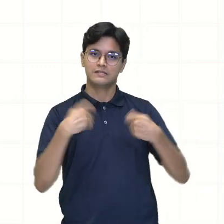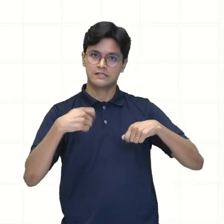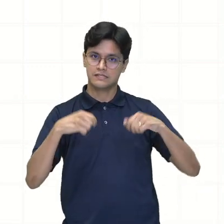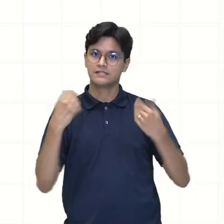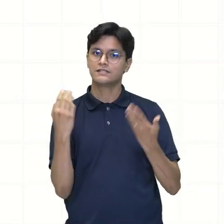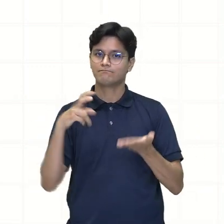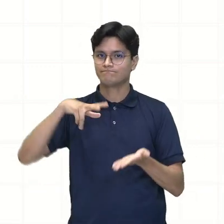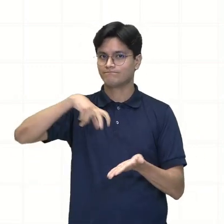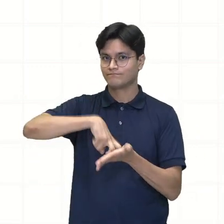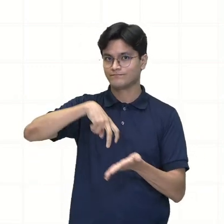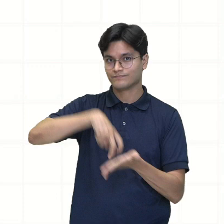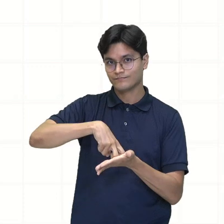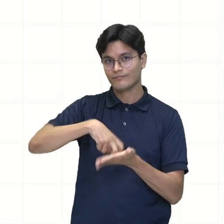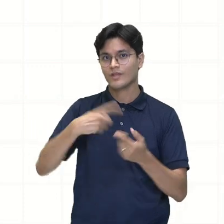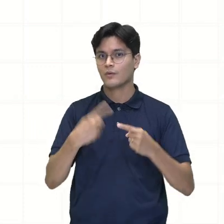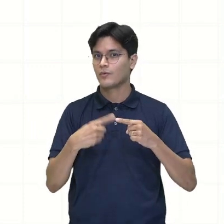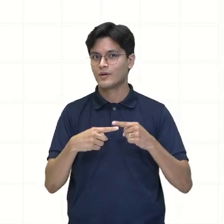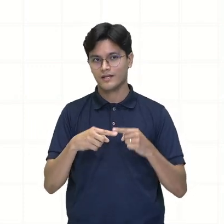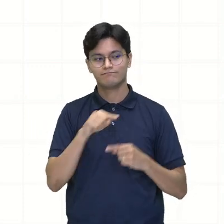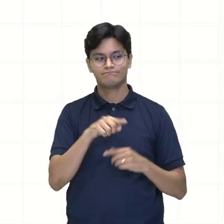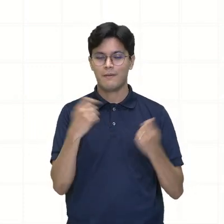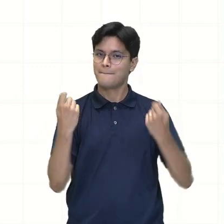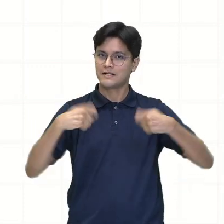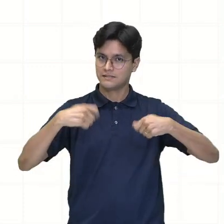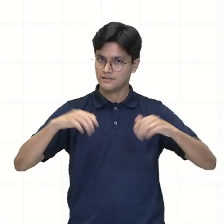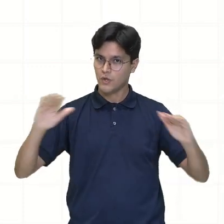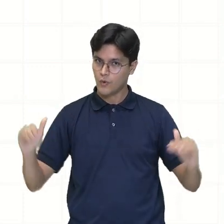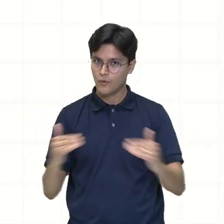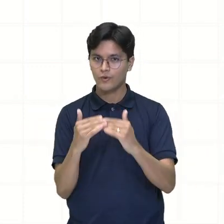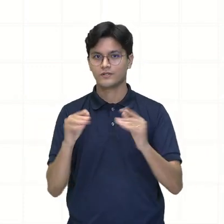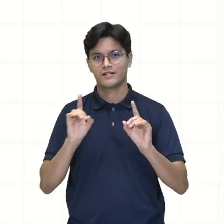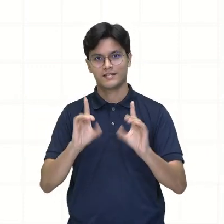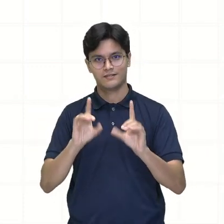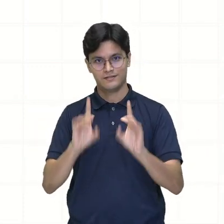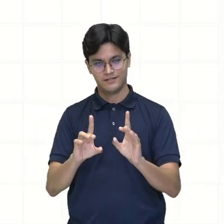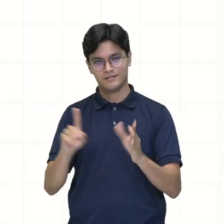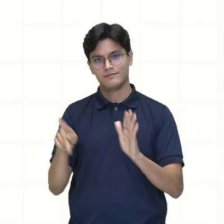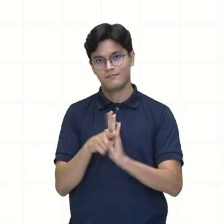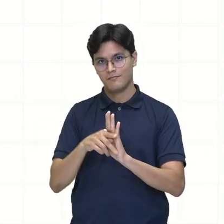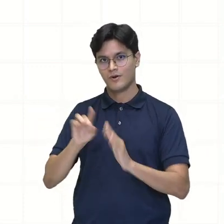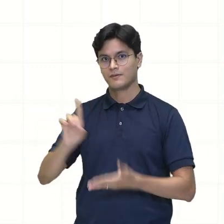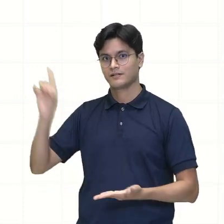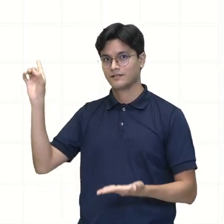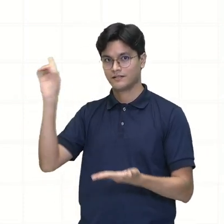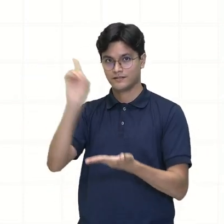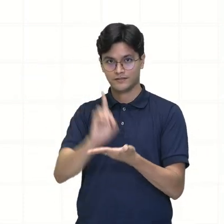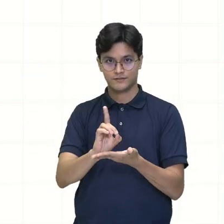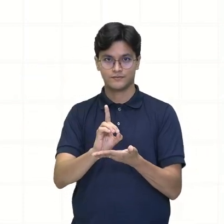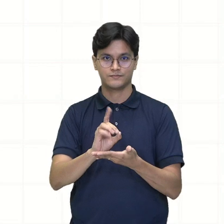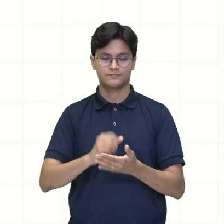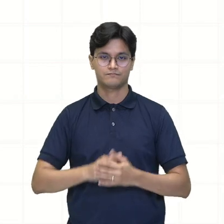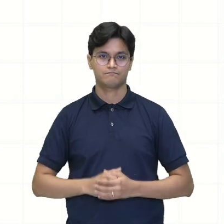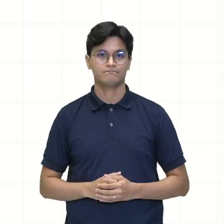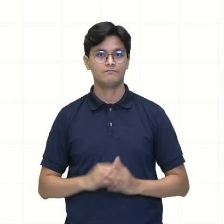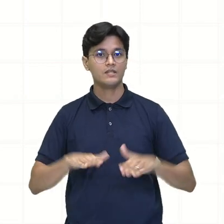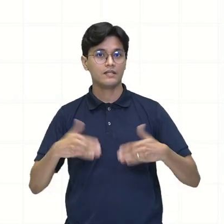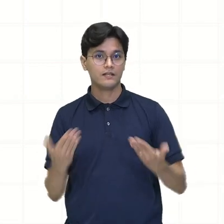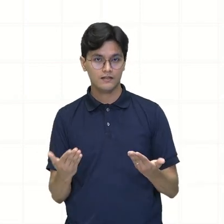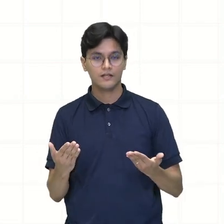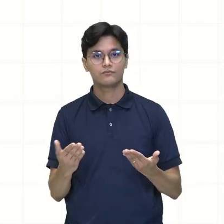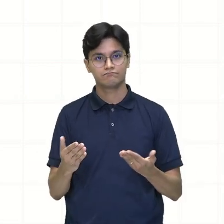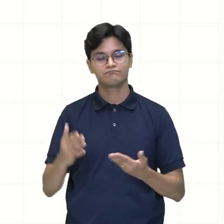porque não estava alinhado à doutrina teocentrista. Então, nesse tipo de